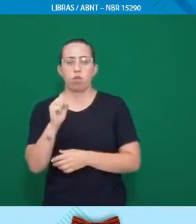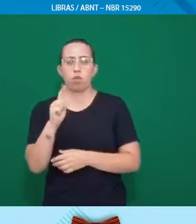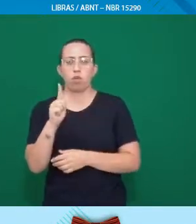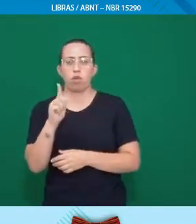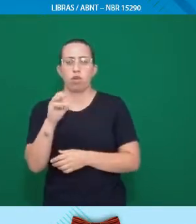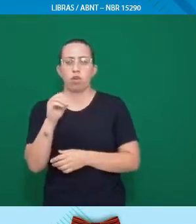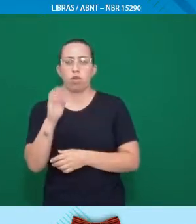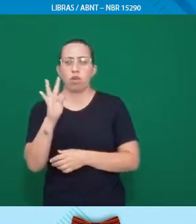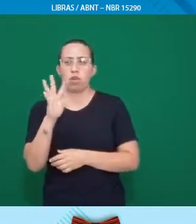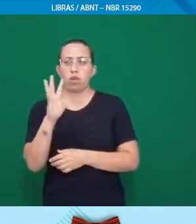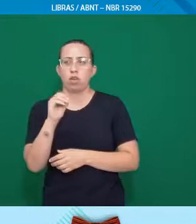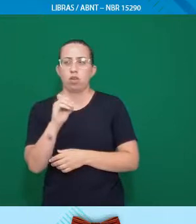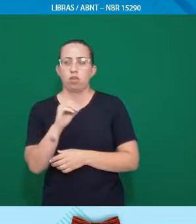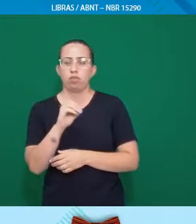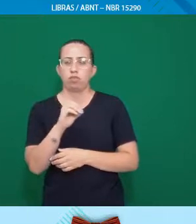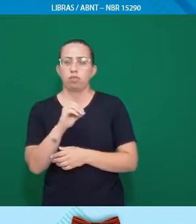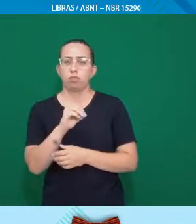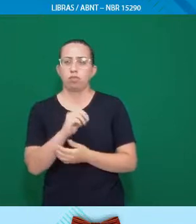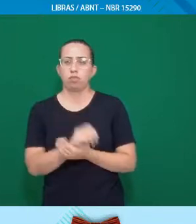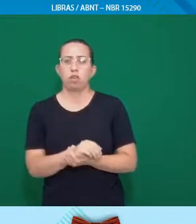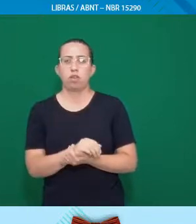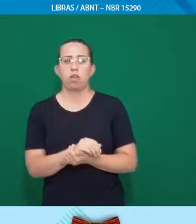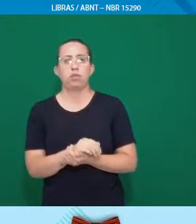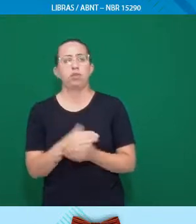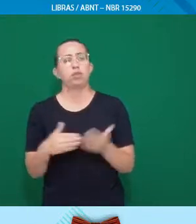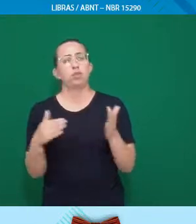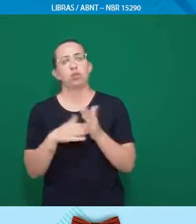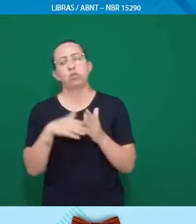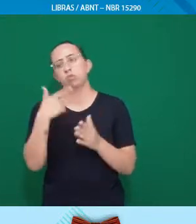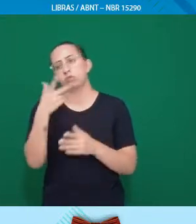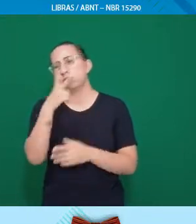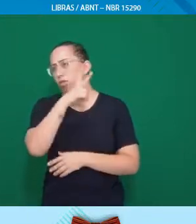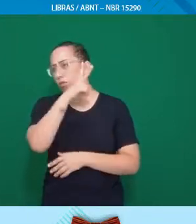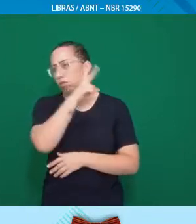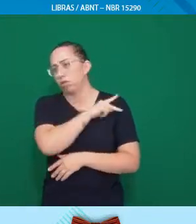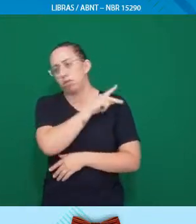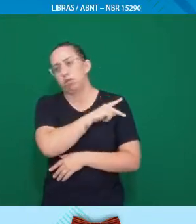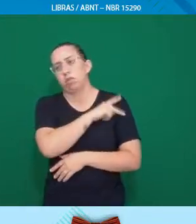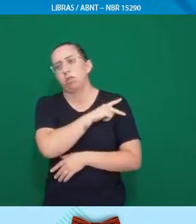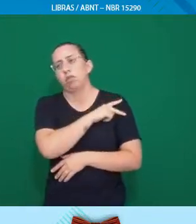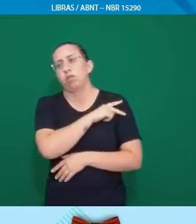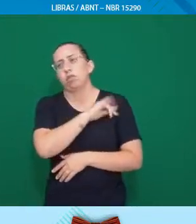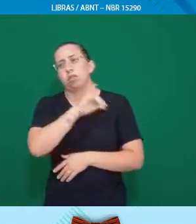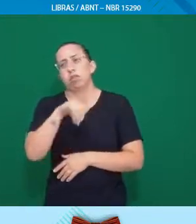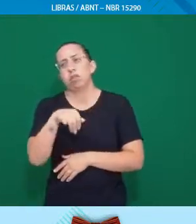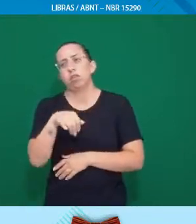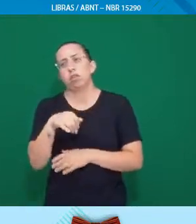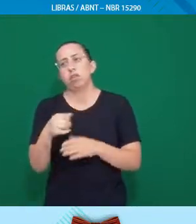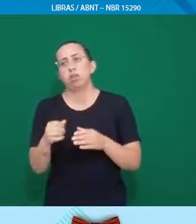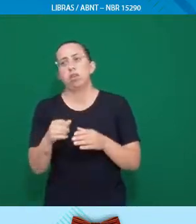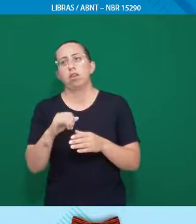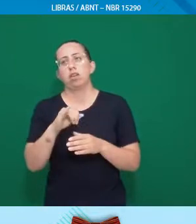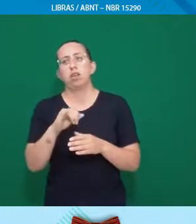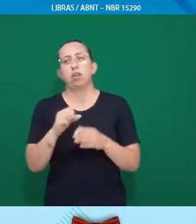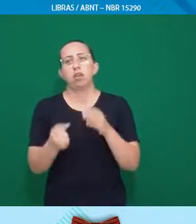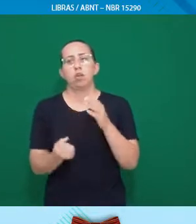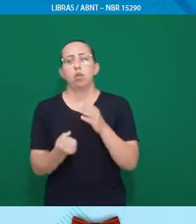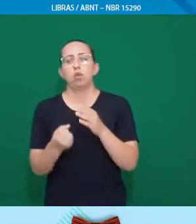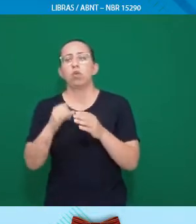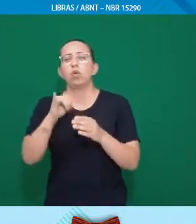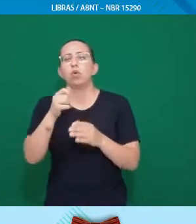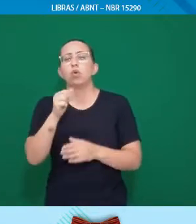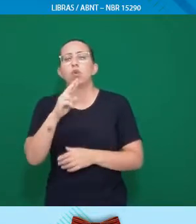é e como é que se traduz nos últimos dois prefeitos Jardim Bela Vista era uma Pedreira